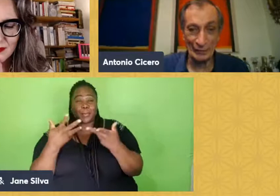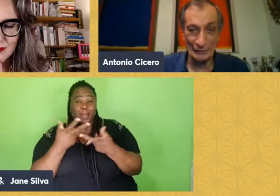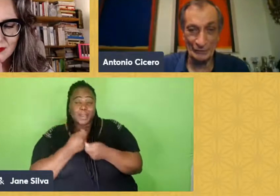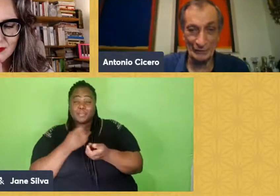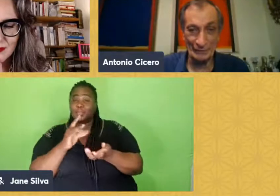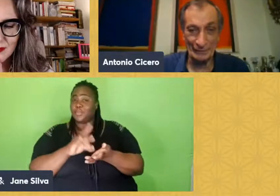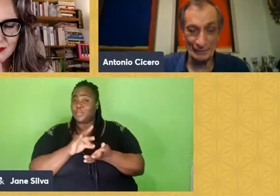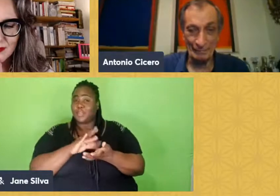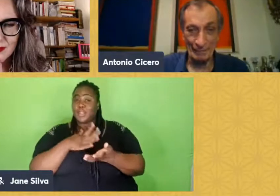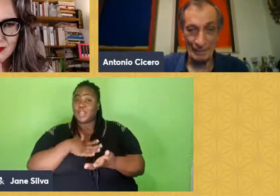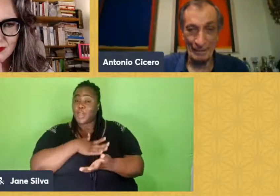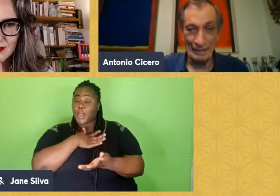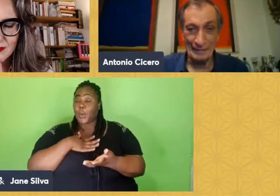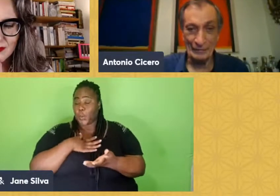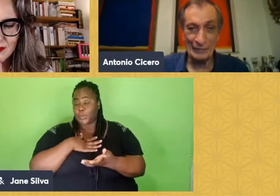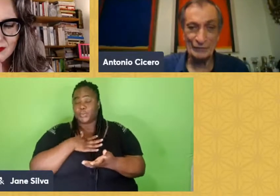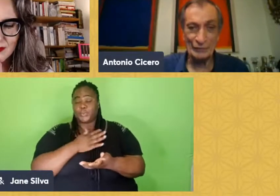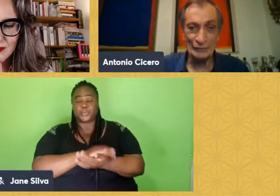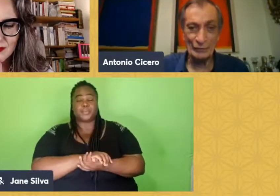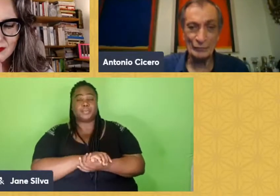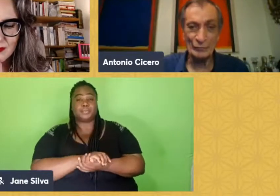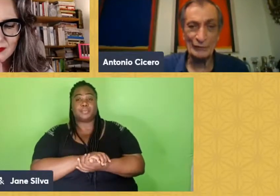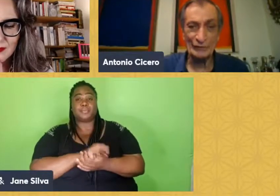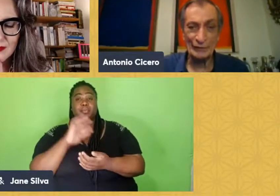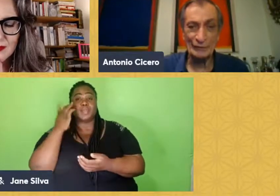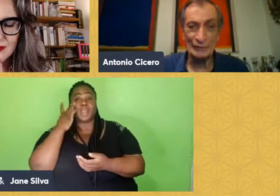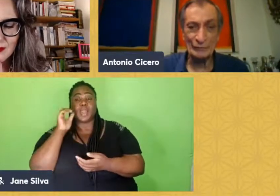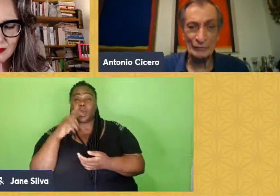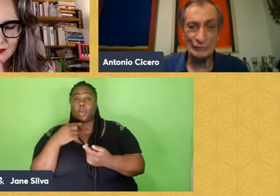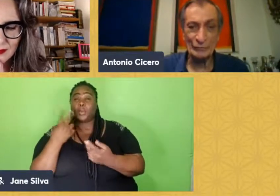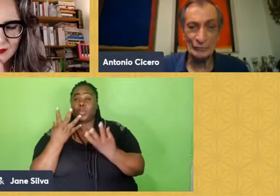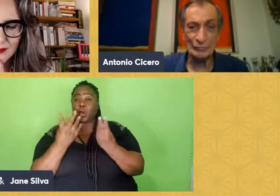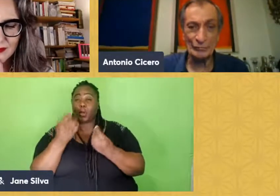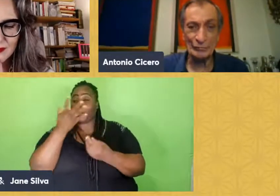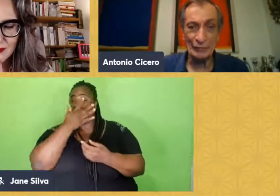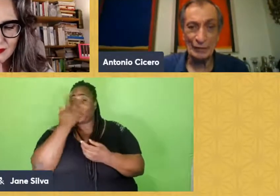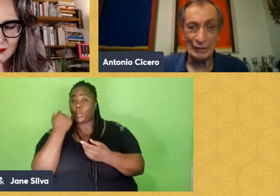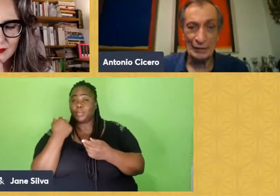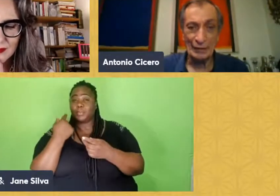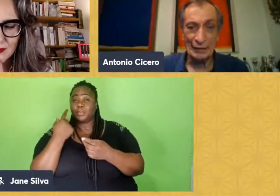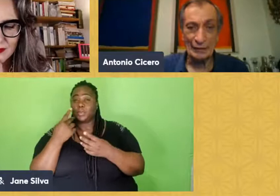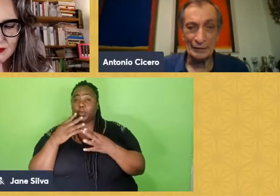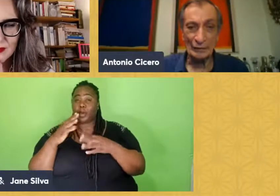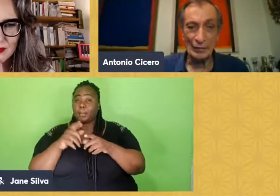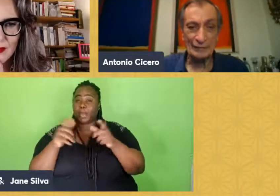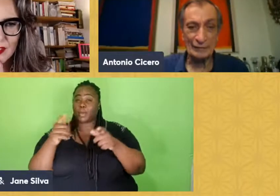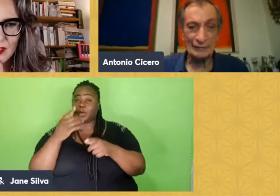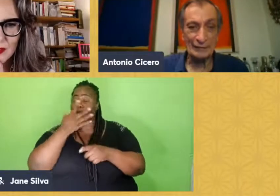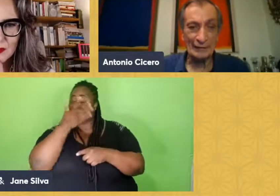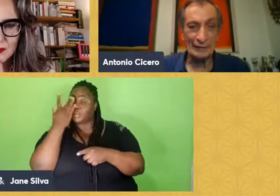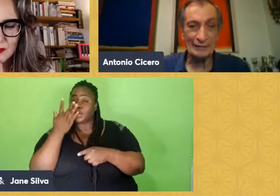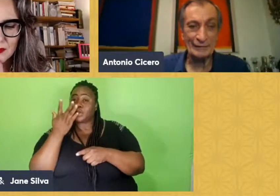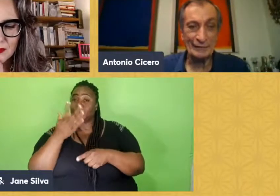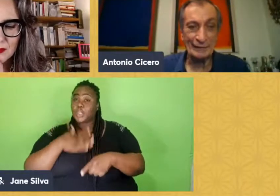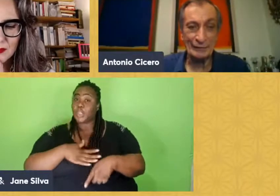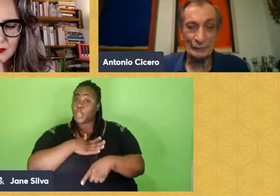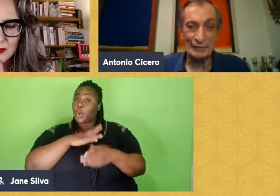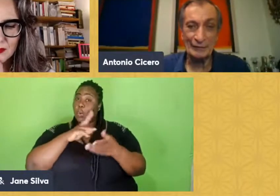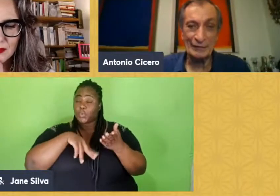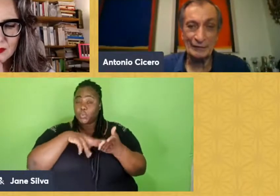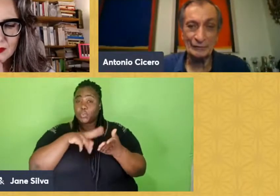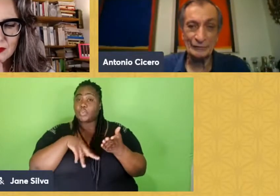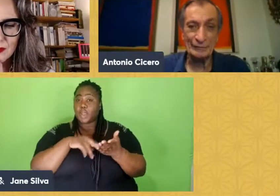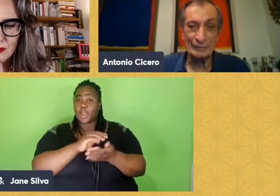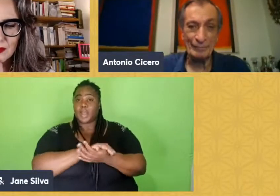mais gosto de fazer. E eu acho que isso é com muita gente, né? Quase todo mundo que gosta de ler, de